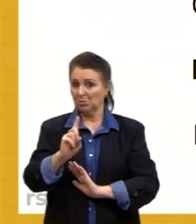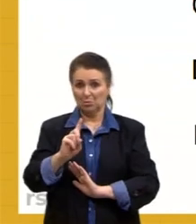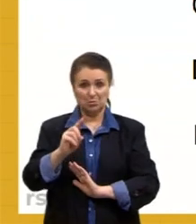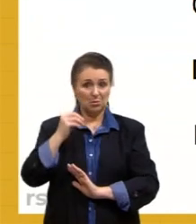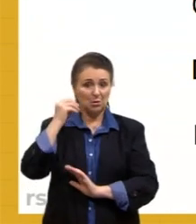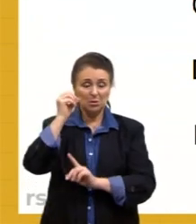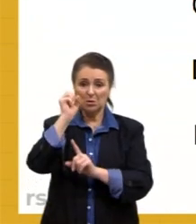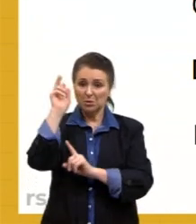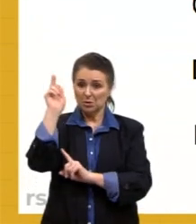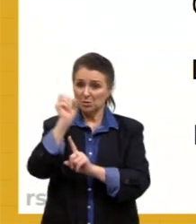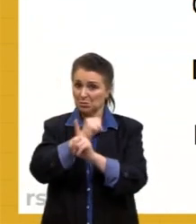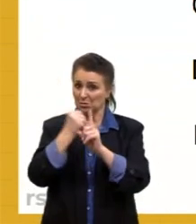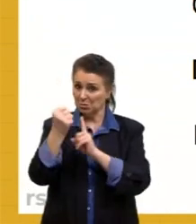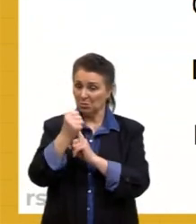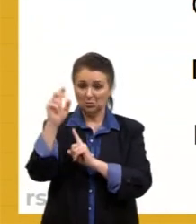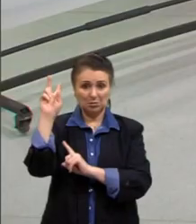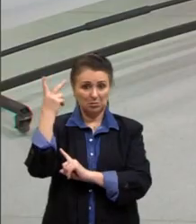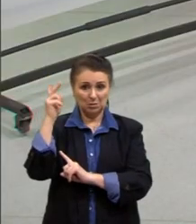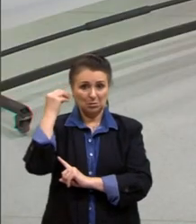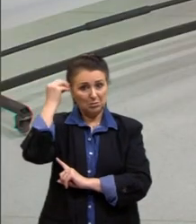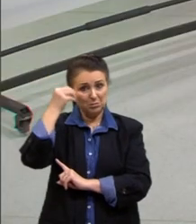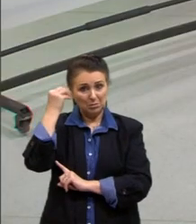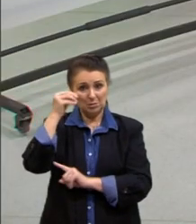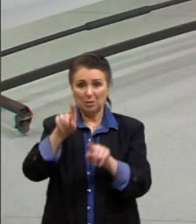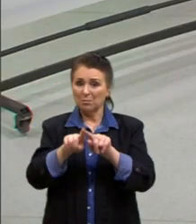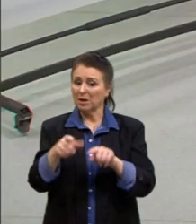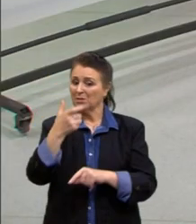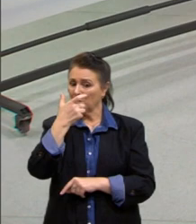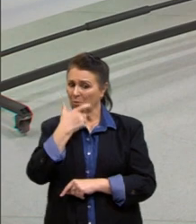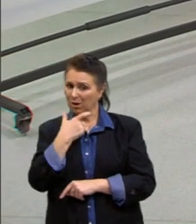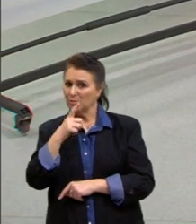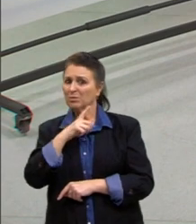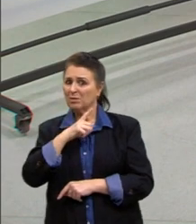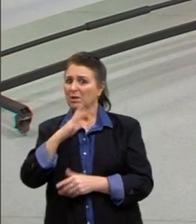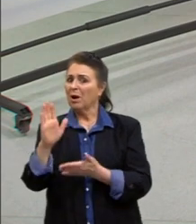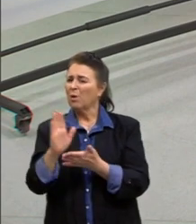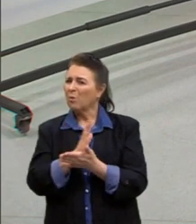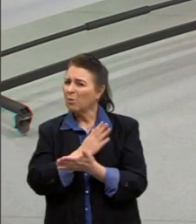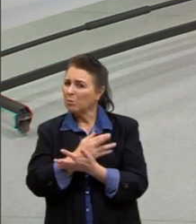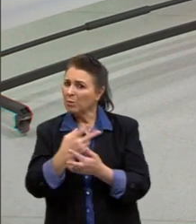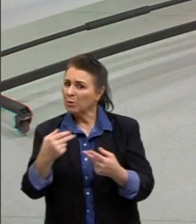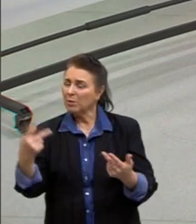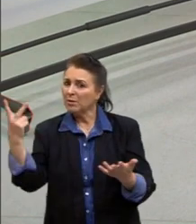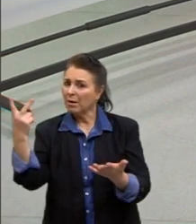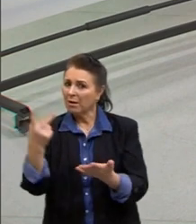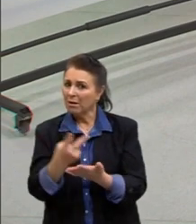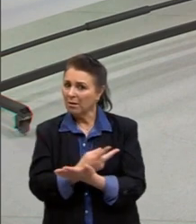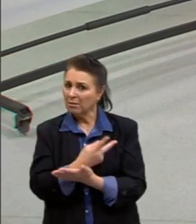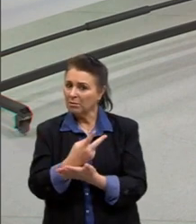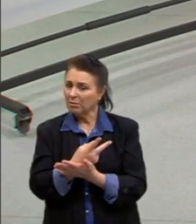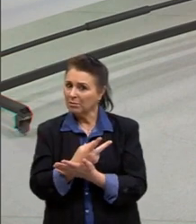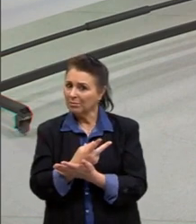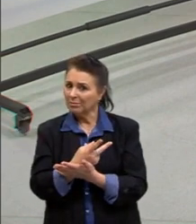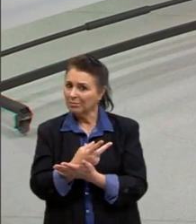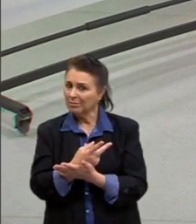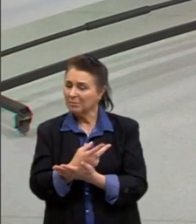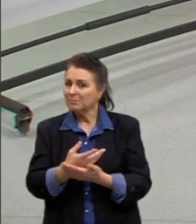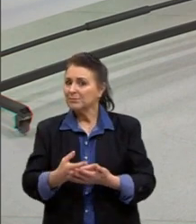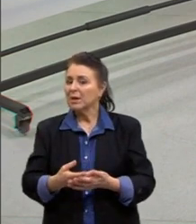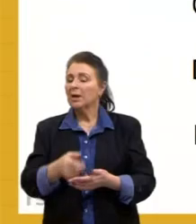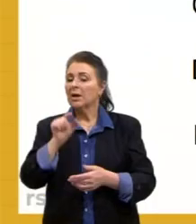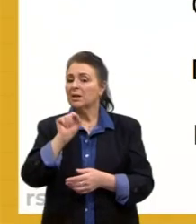psicólogo mas eu acho que tem alguma coisa errada acontecendo aqui ele tá dizendo que esses